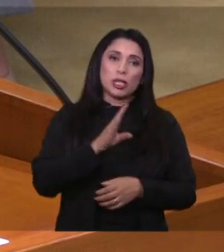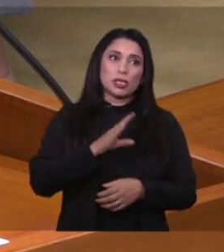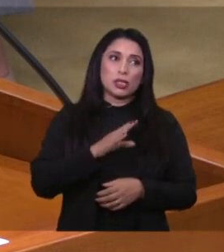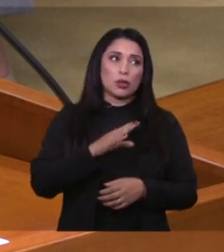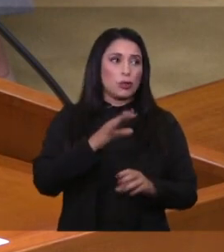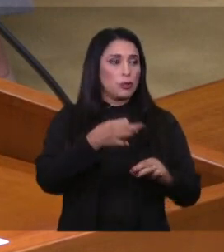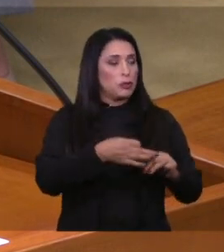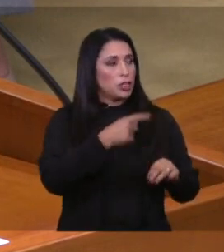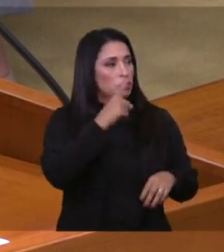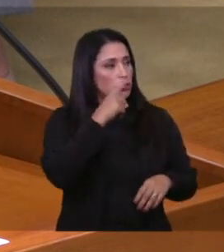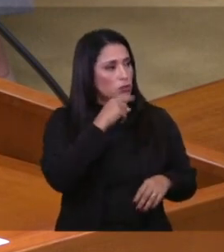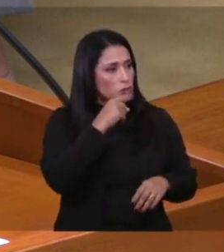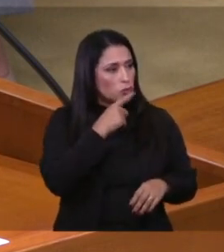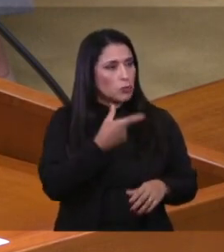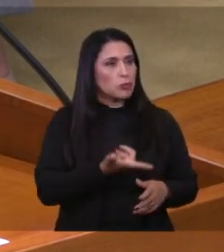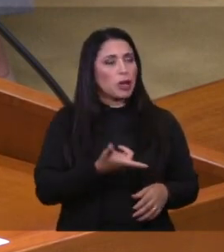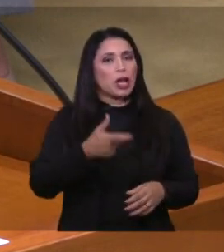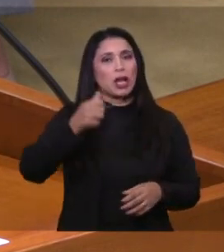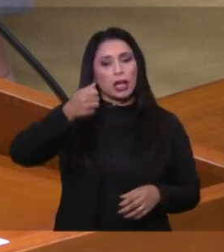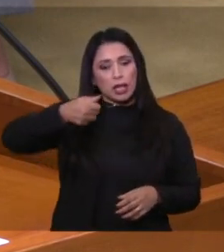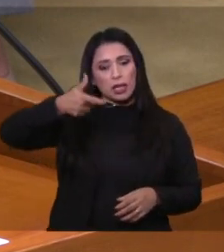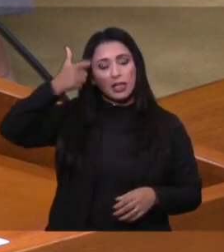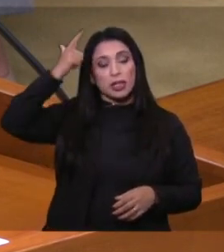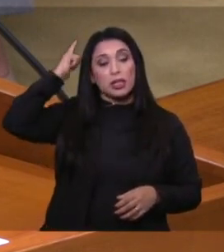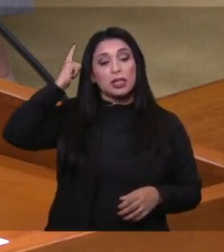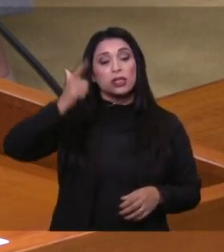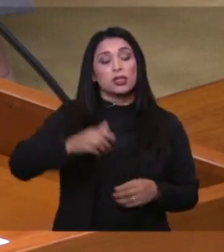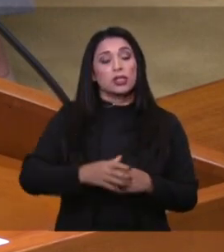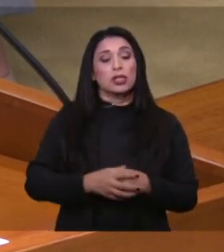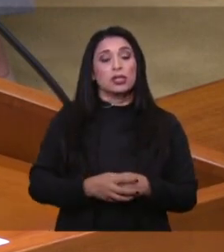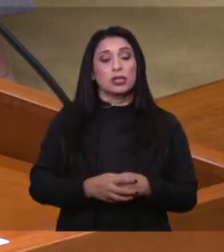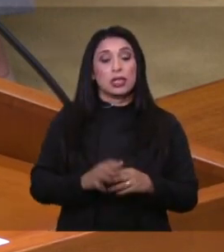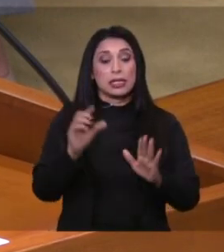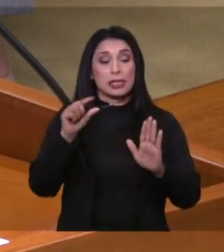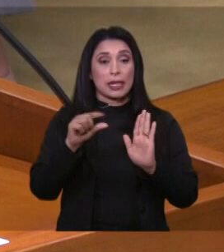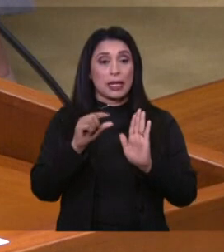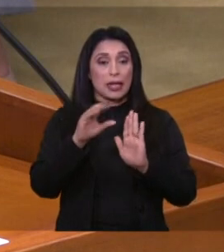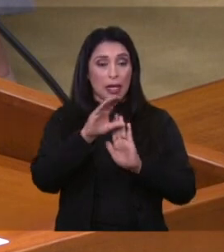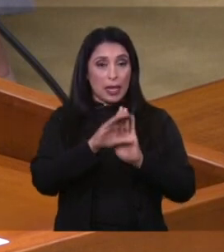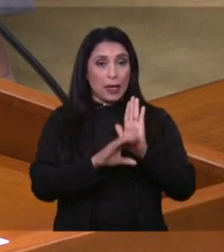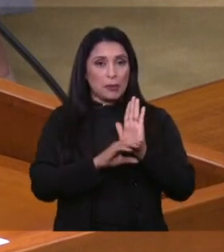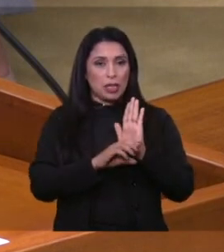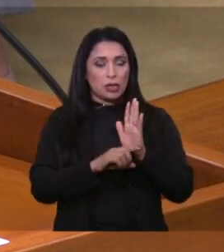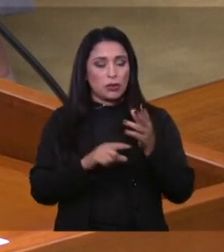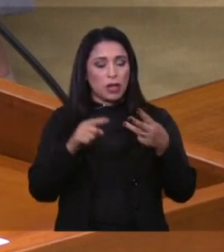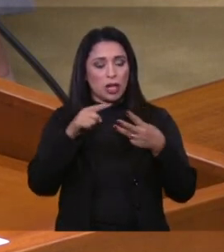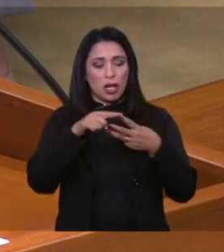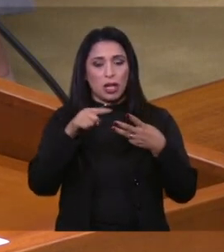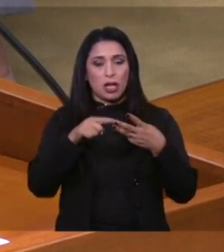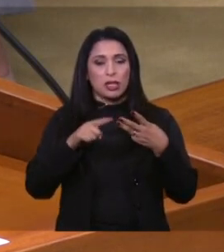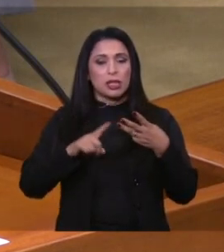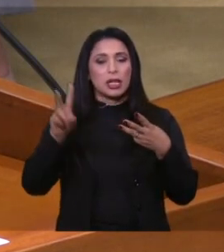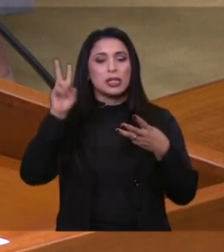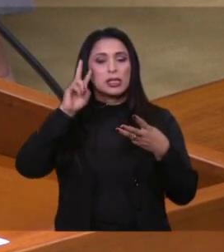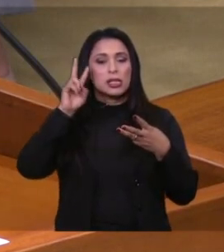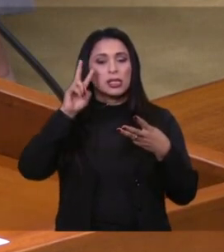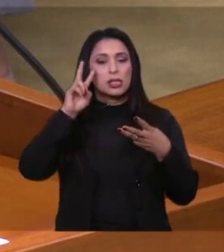que traz esse capítulo, ministro Alexandre também. Nesse capítulo, Vossa Excelência pontua três episódios